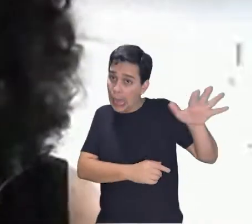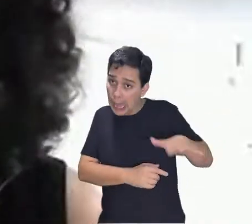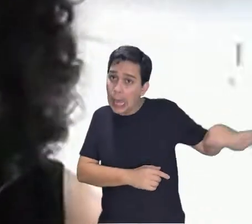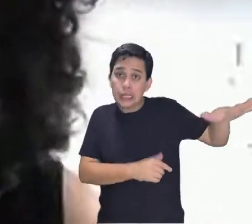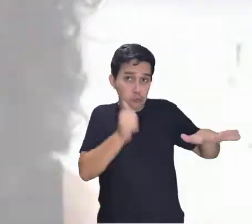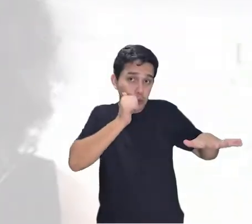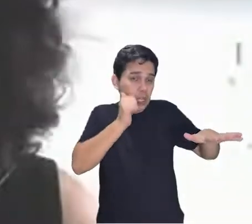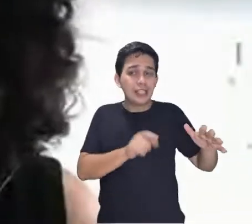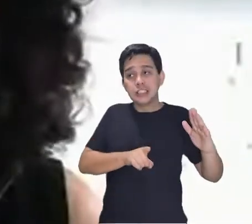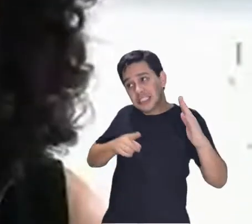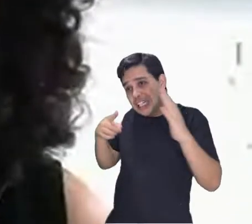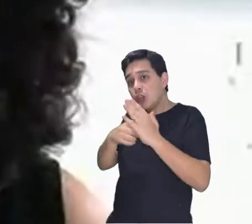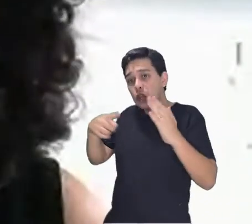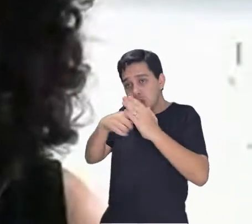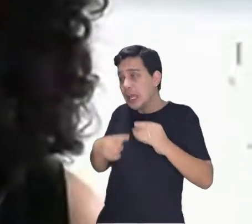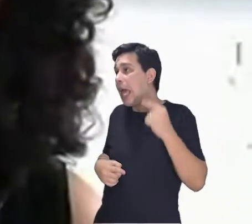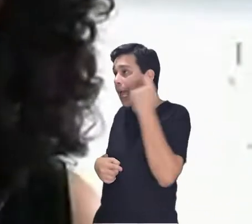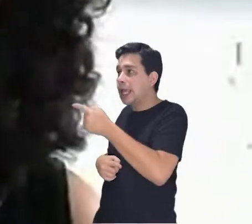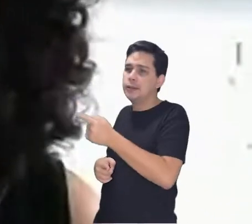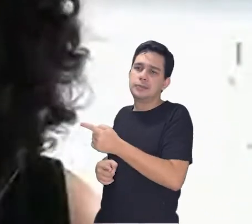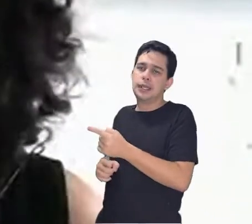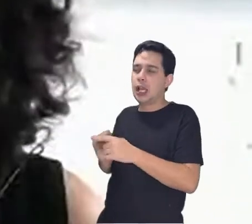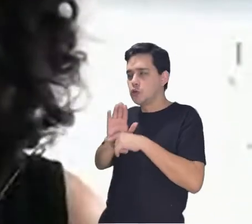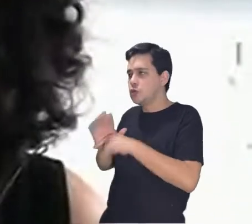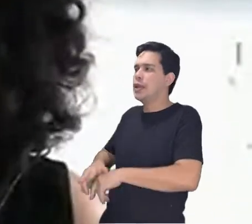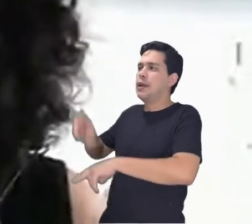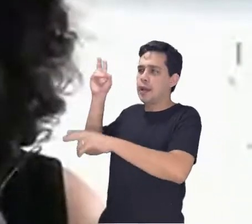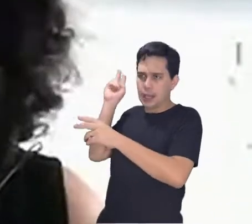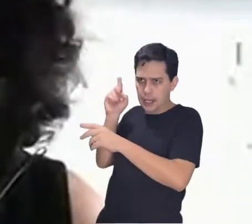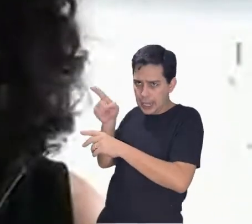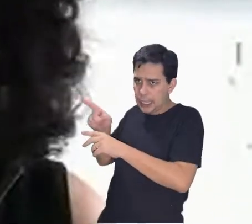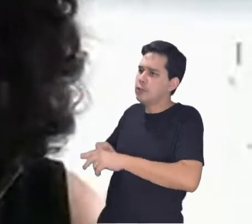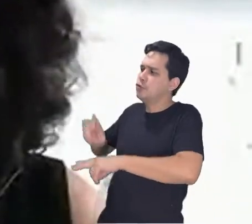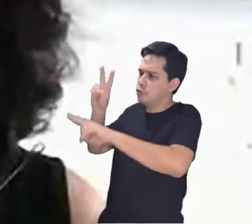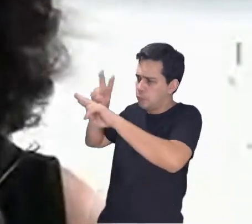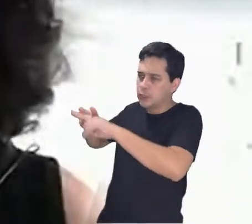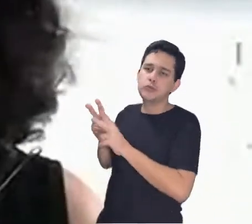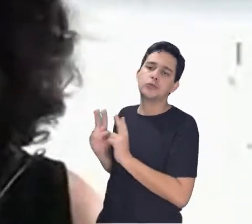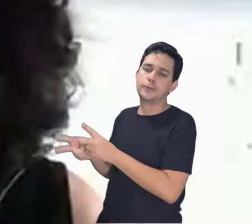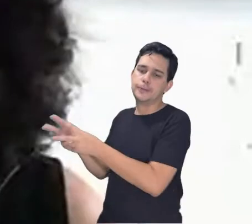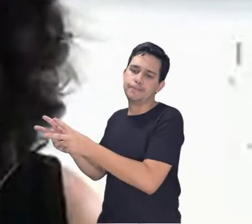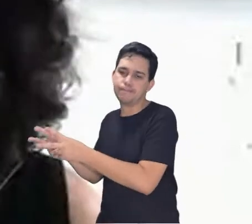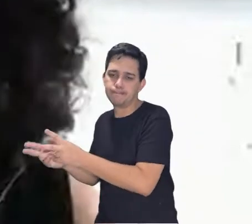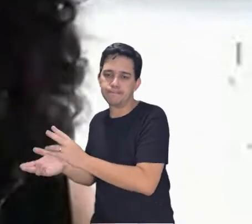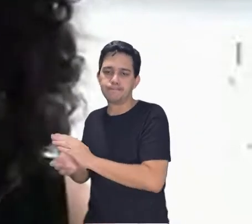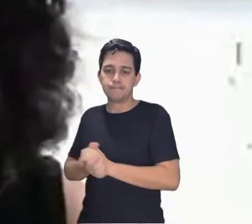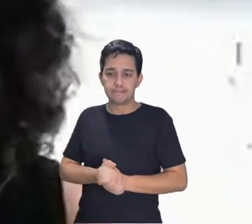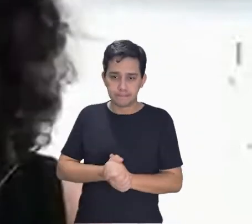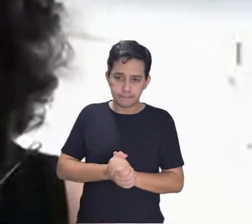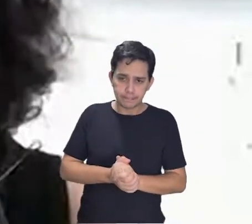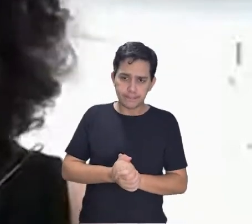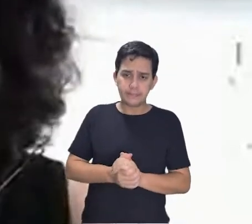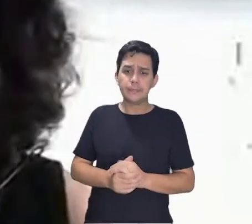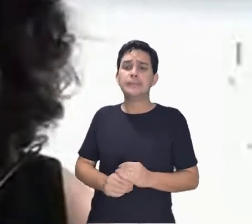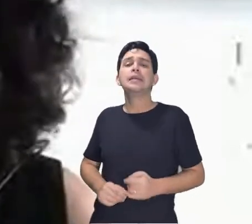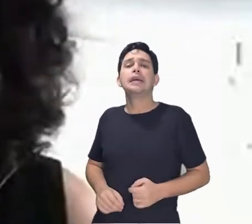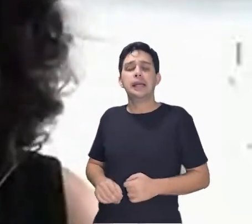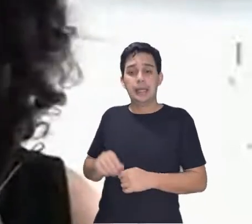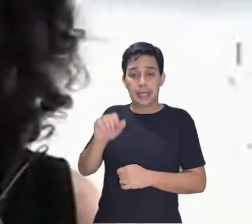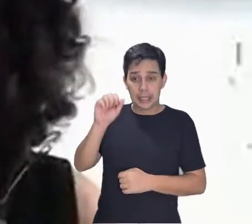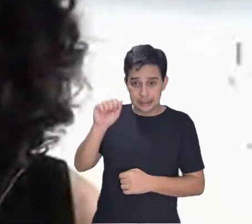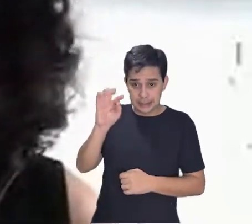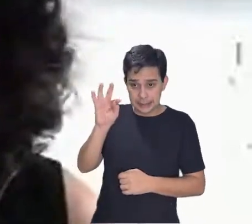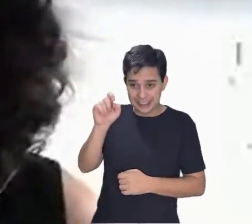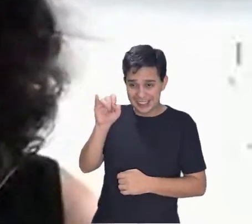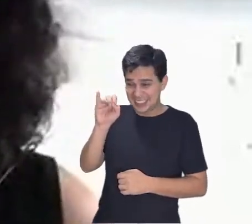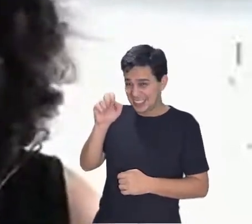lugares do estado. Quanto a Tatiana, ela por ter feito contato com a vítima, né, de certa